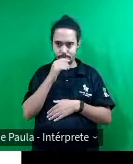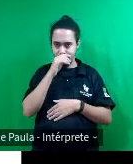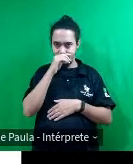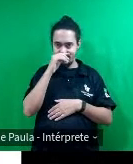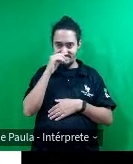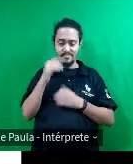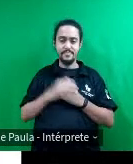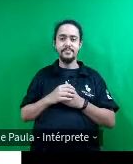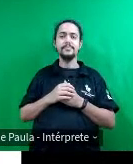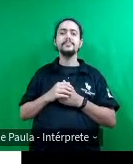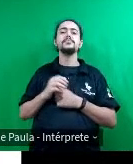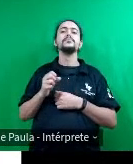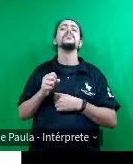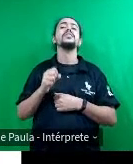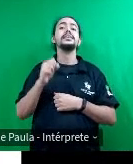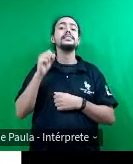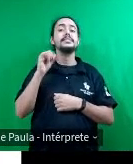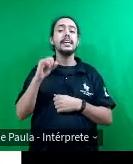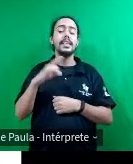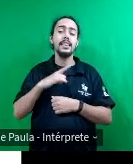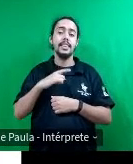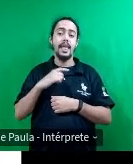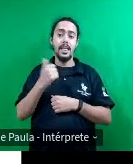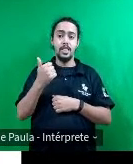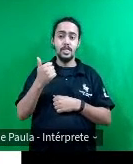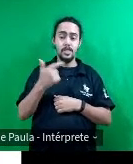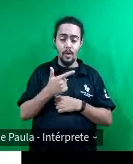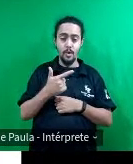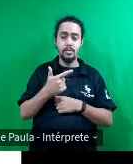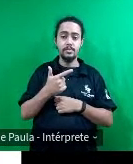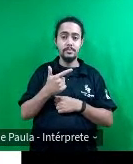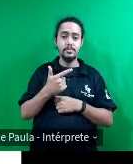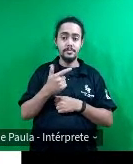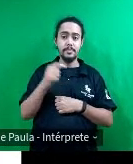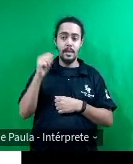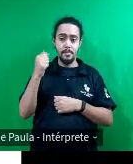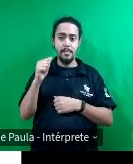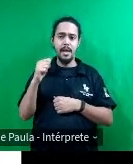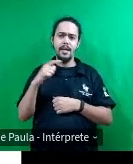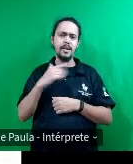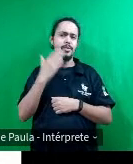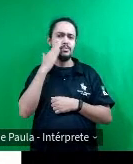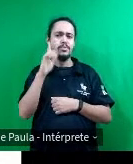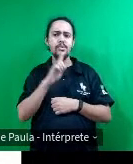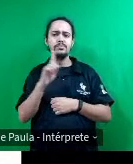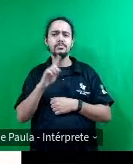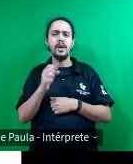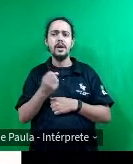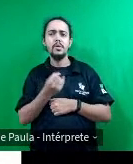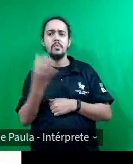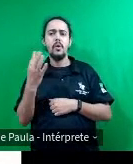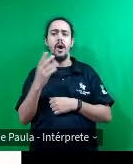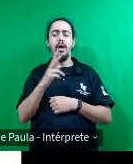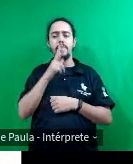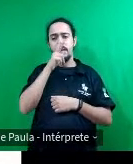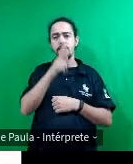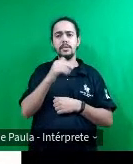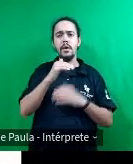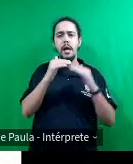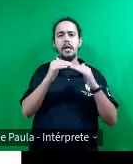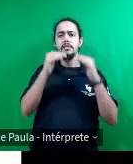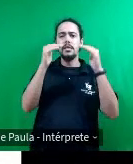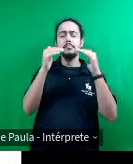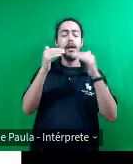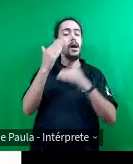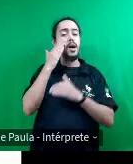tem 12 amperes chegando aqui, em cima dos 6 ohms e do 4 ohms, eu não sei qual que é a tensão que eu tenho aqui em cima. Eu sei que elas são iguais.